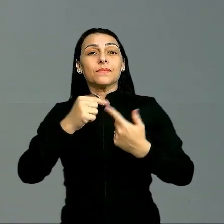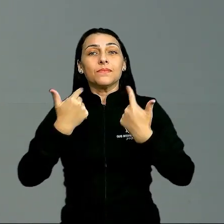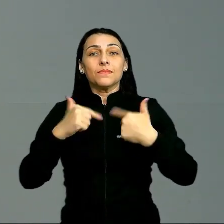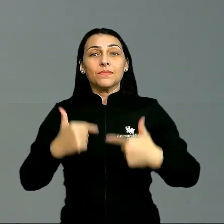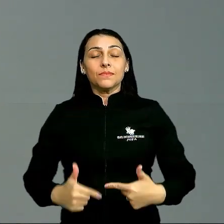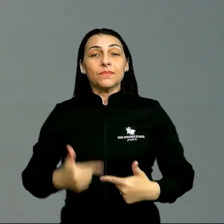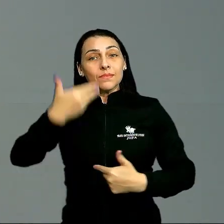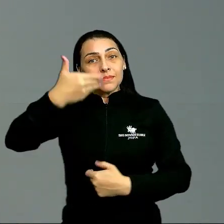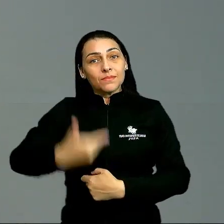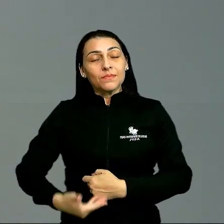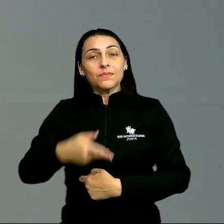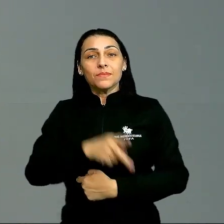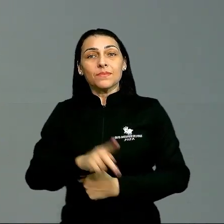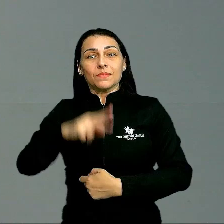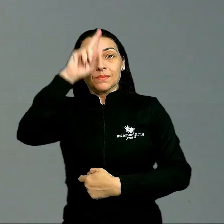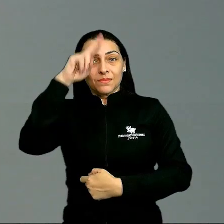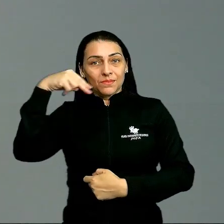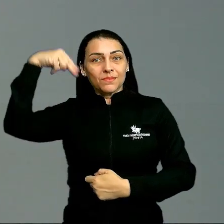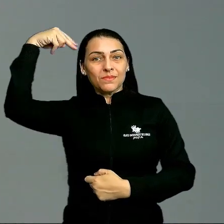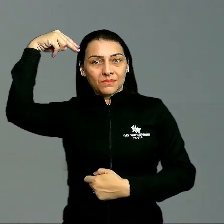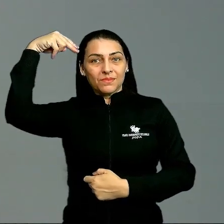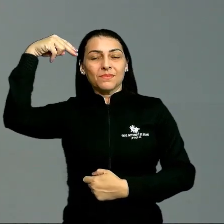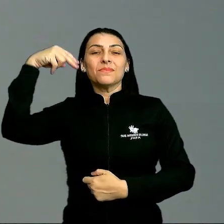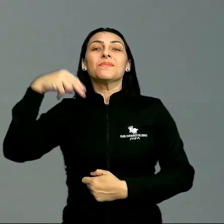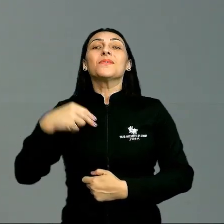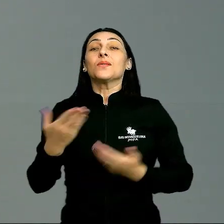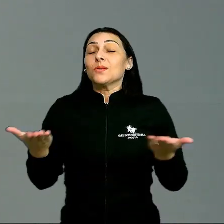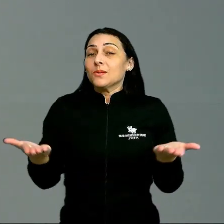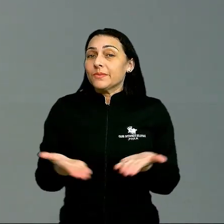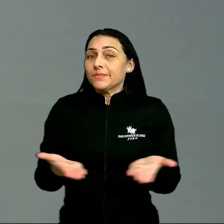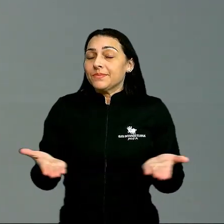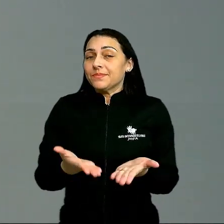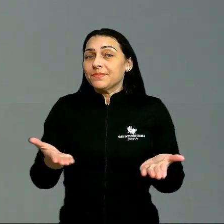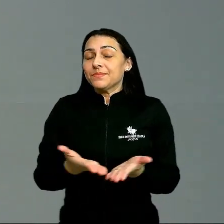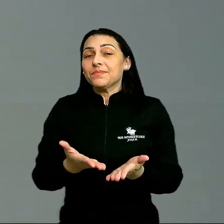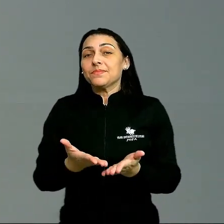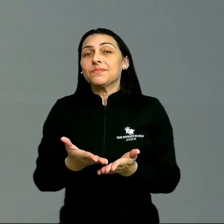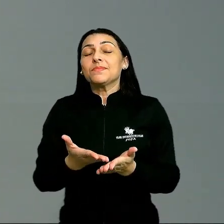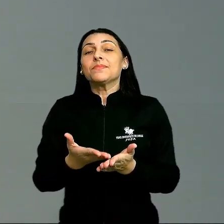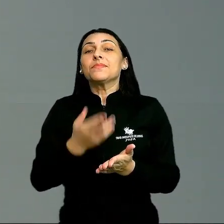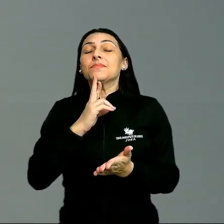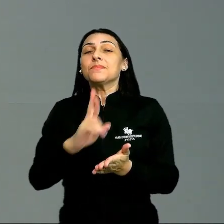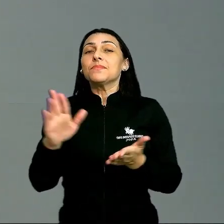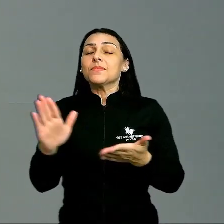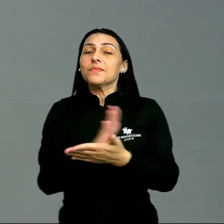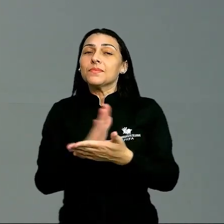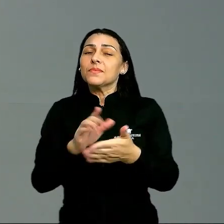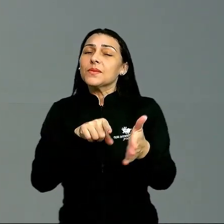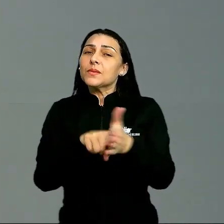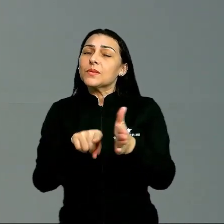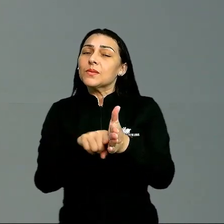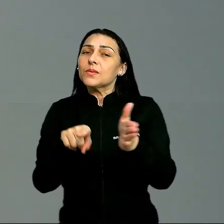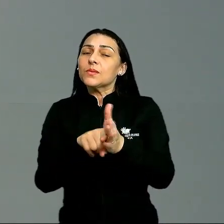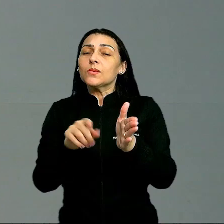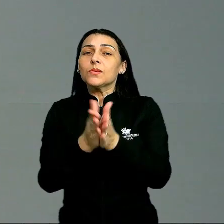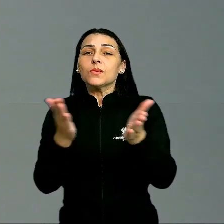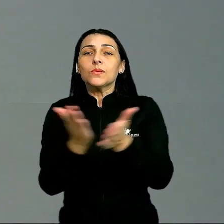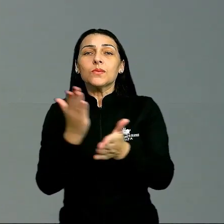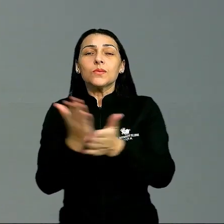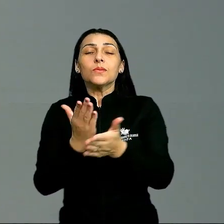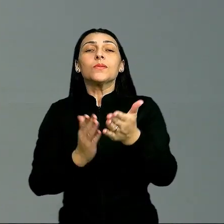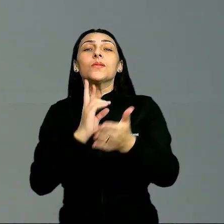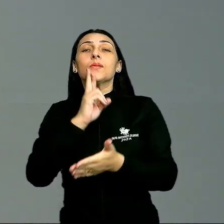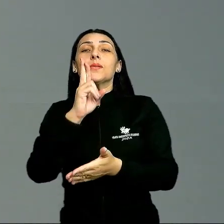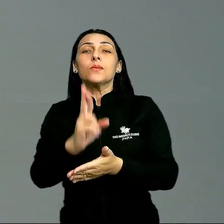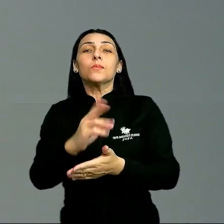linguagem. O meu nome é a professora Naraline Menezes e hoje nós iremos resolver algumas questões do nosso livro